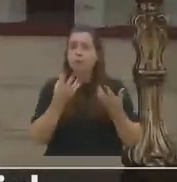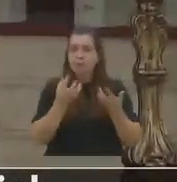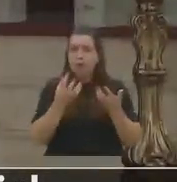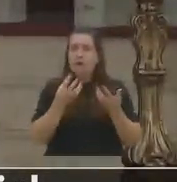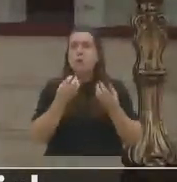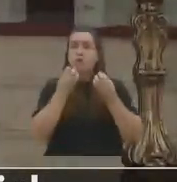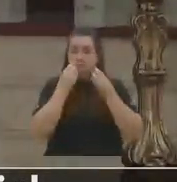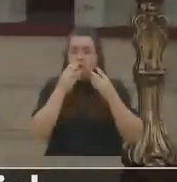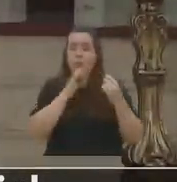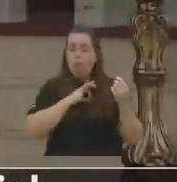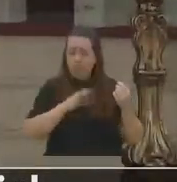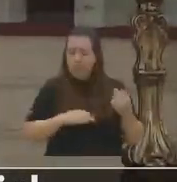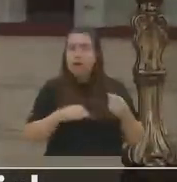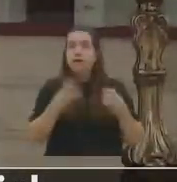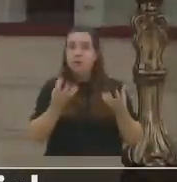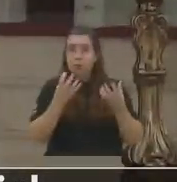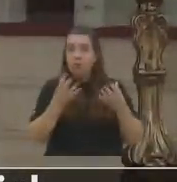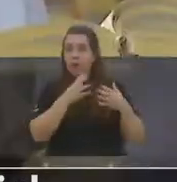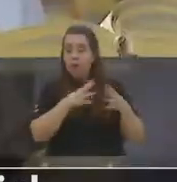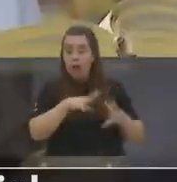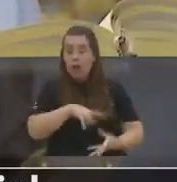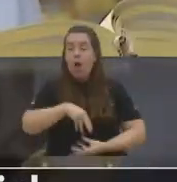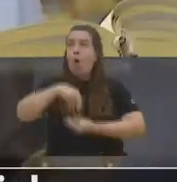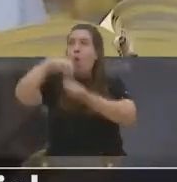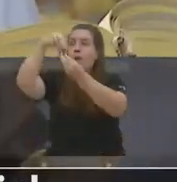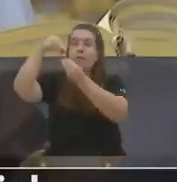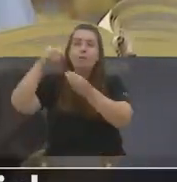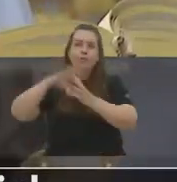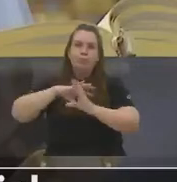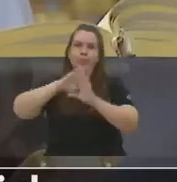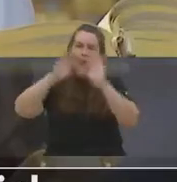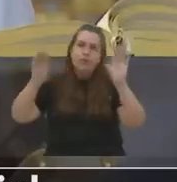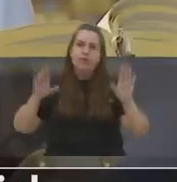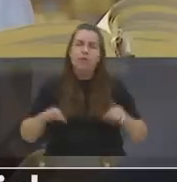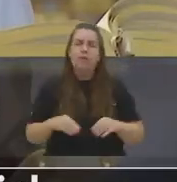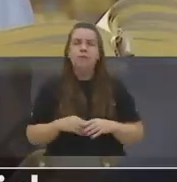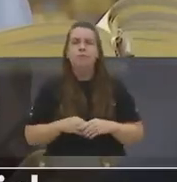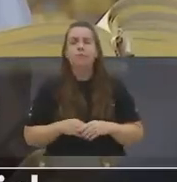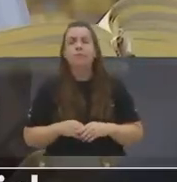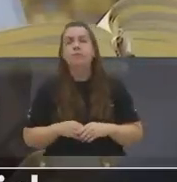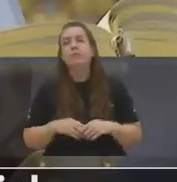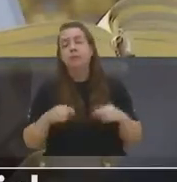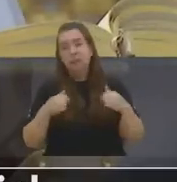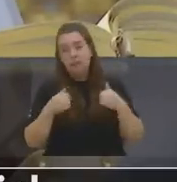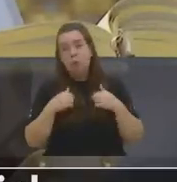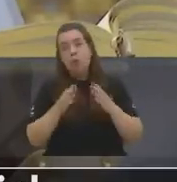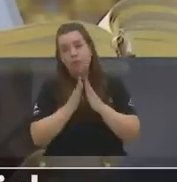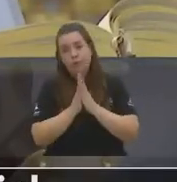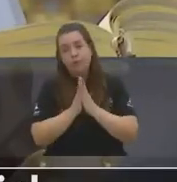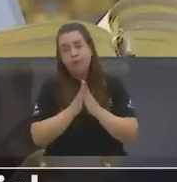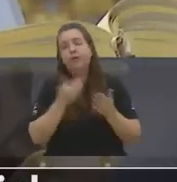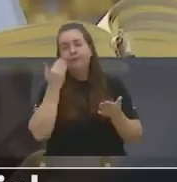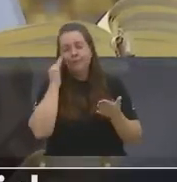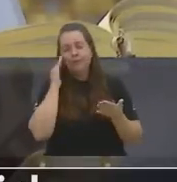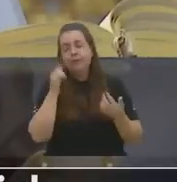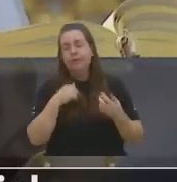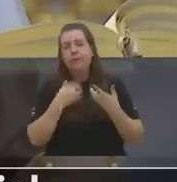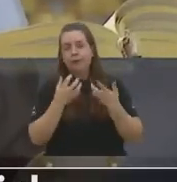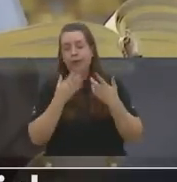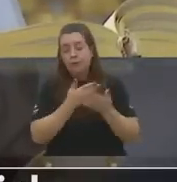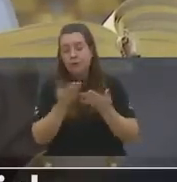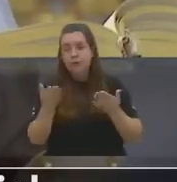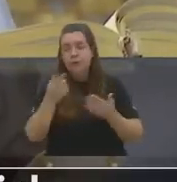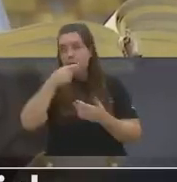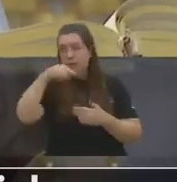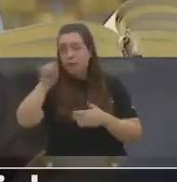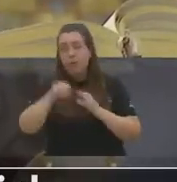bom padre que quer levar muitas almas para o céu. Então eu prefiro levar pedrada do que deixar vocês ir para outro canto. Vocês e